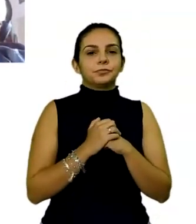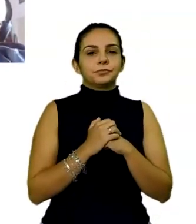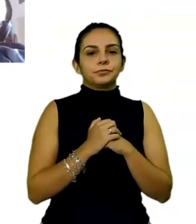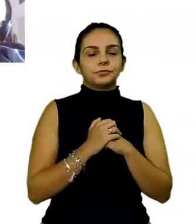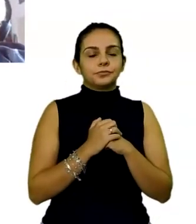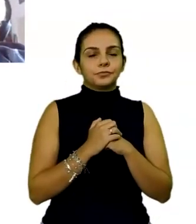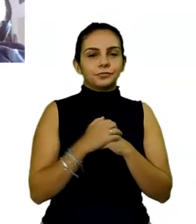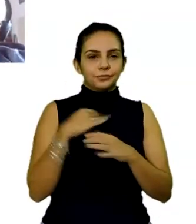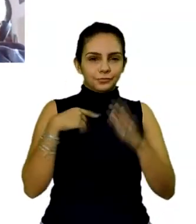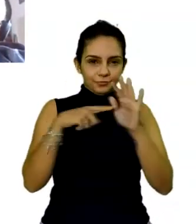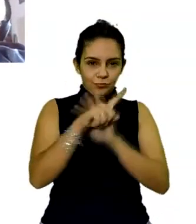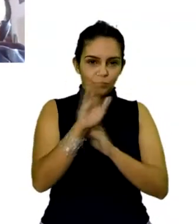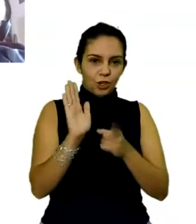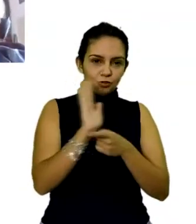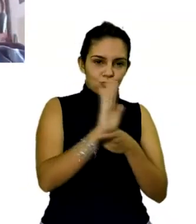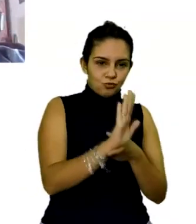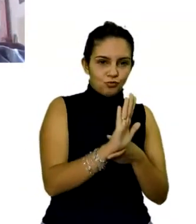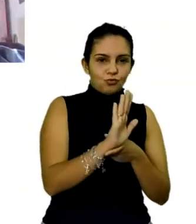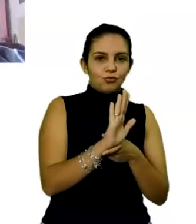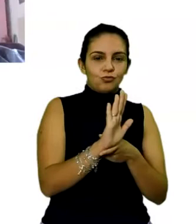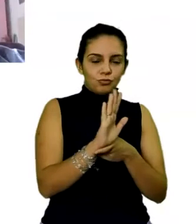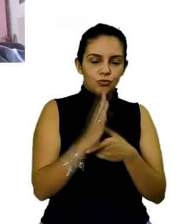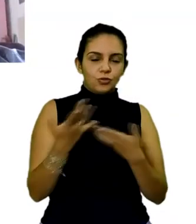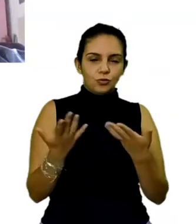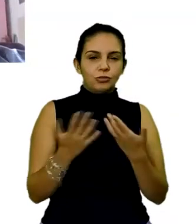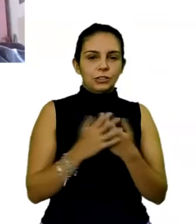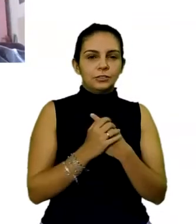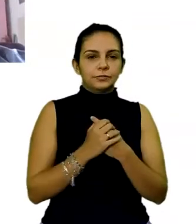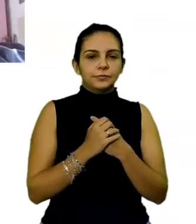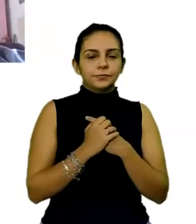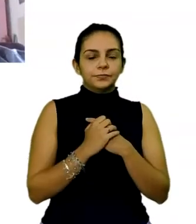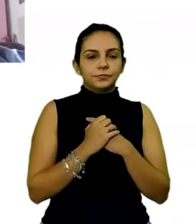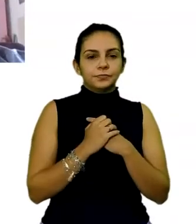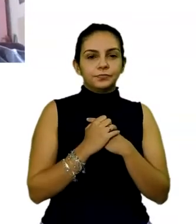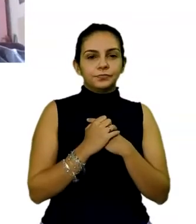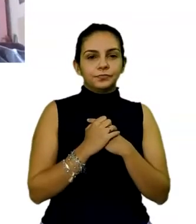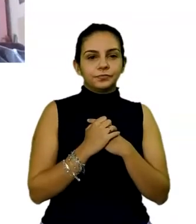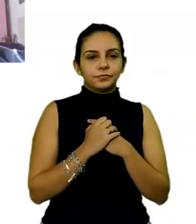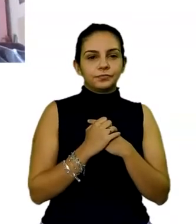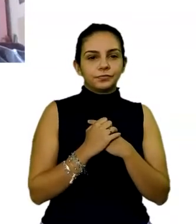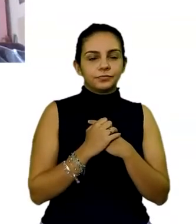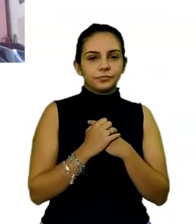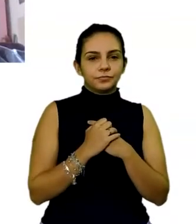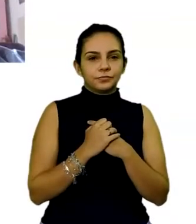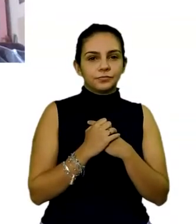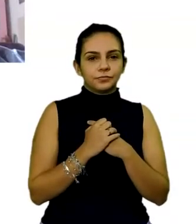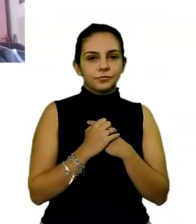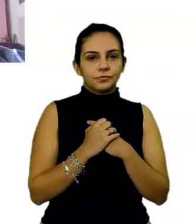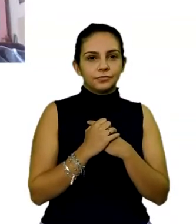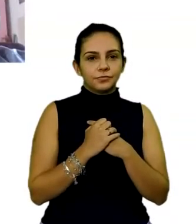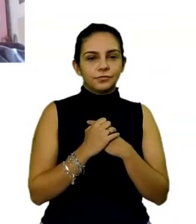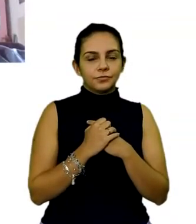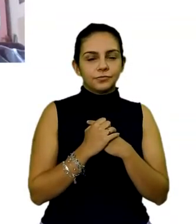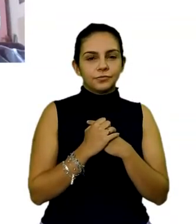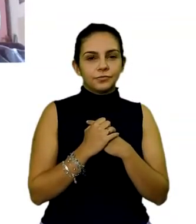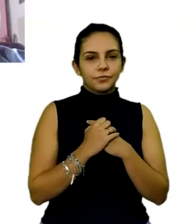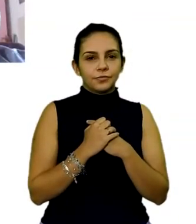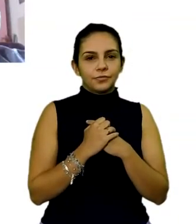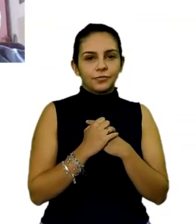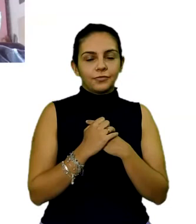Isso ajuda, né, na composição, né, na interpretação da narrativa. Claro. Né? Agora, falando em formatos também,